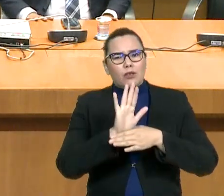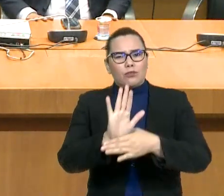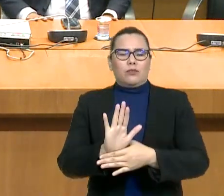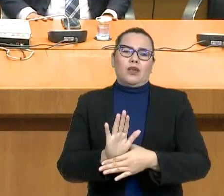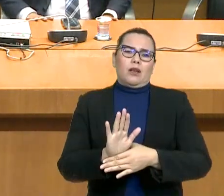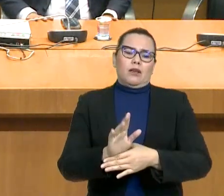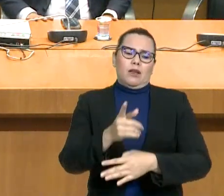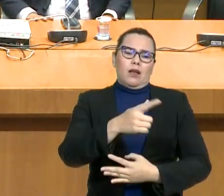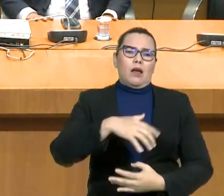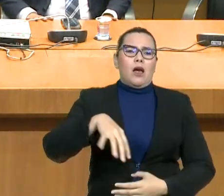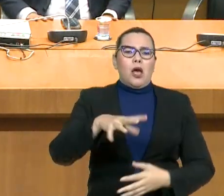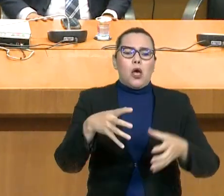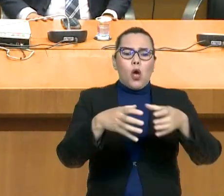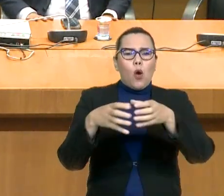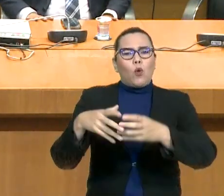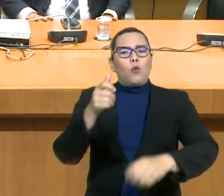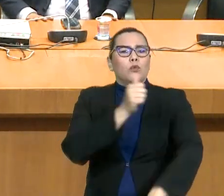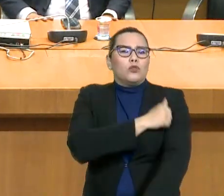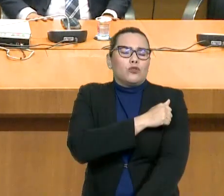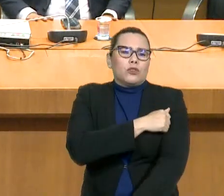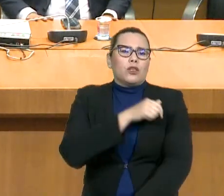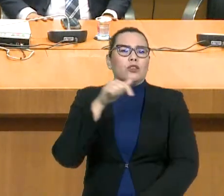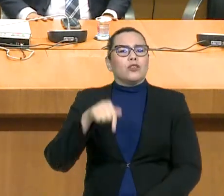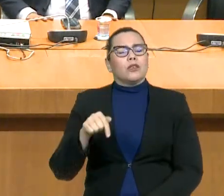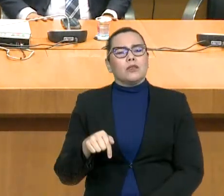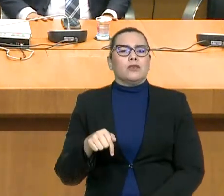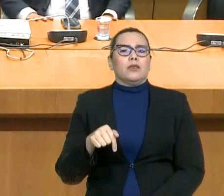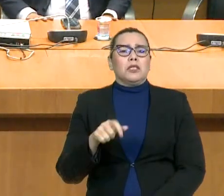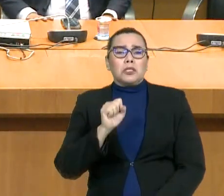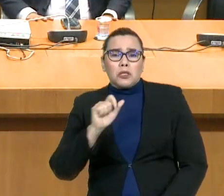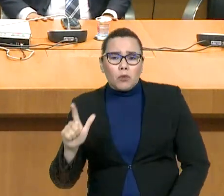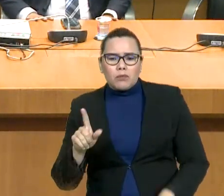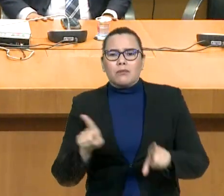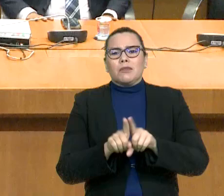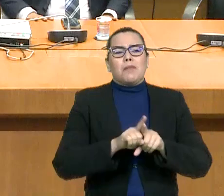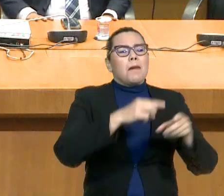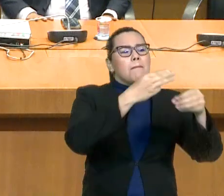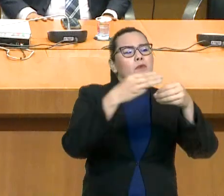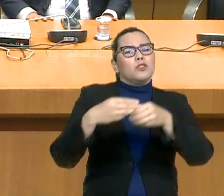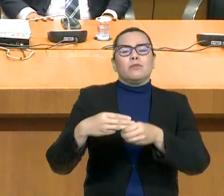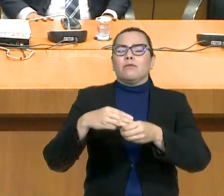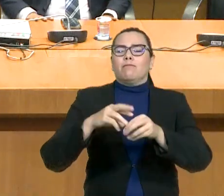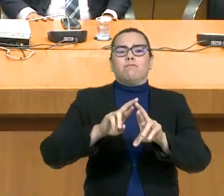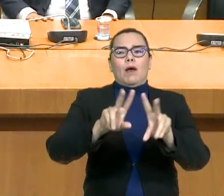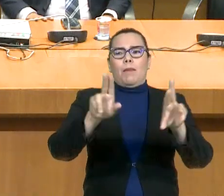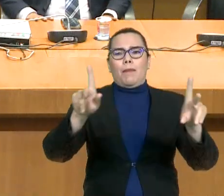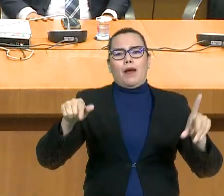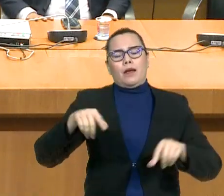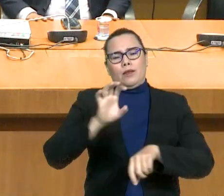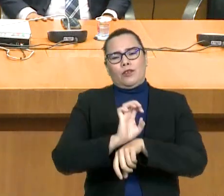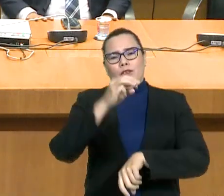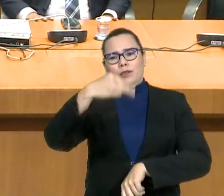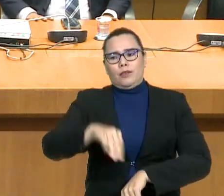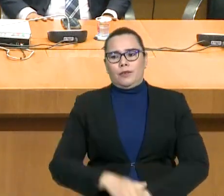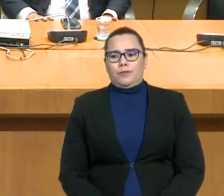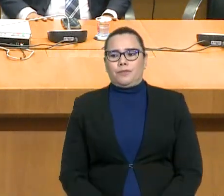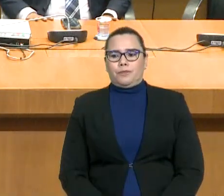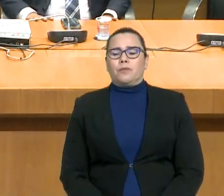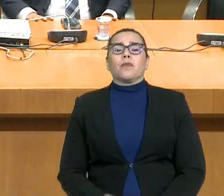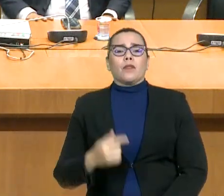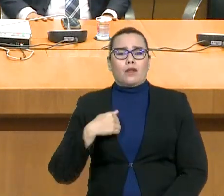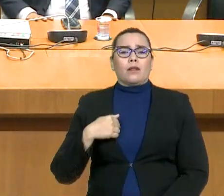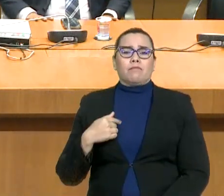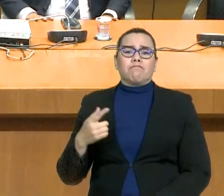De fato, um projeto importantíssimo para os nossos estudantes obterem os benefícios legais aprovados por essa casa e também pelos